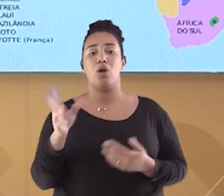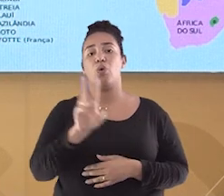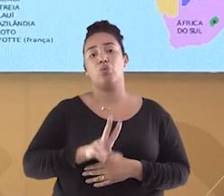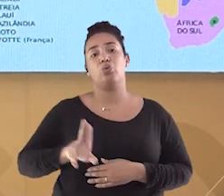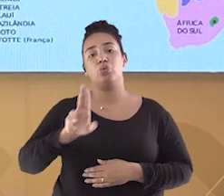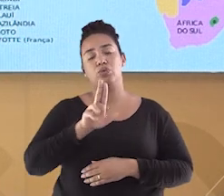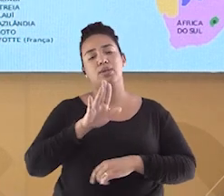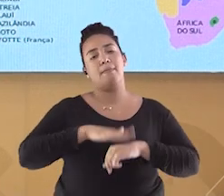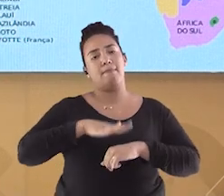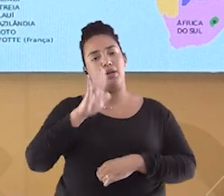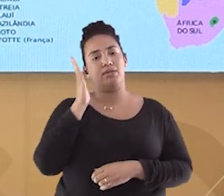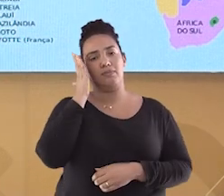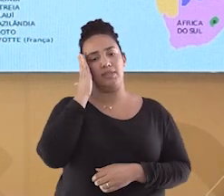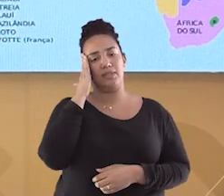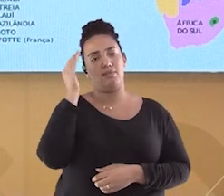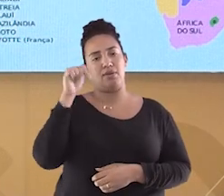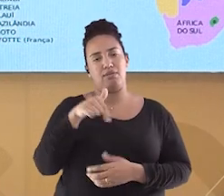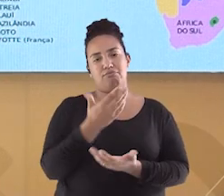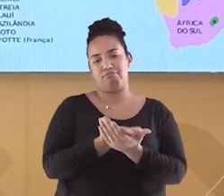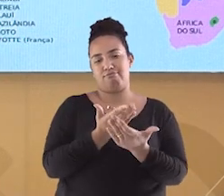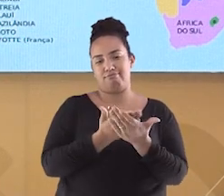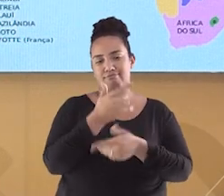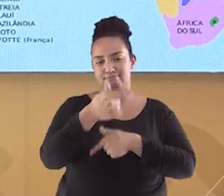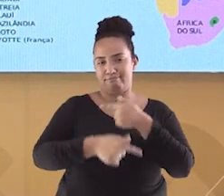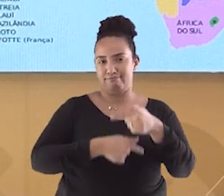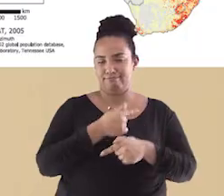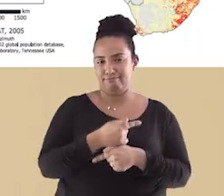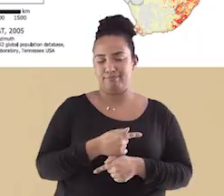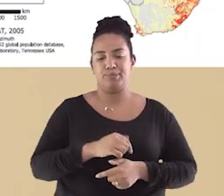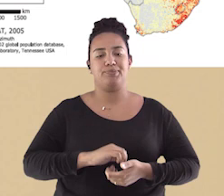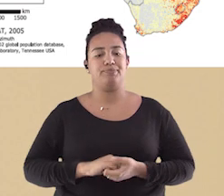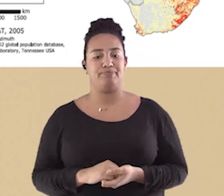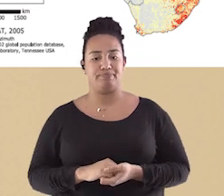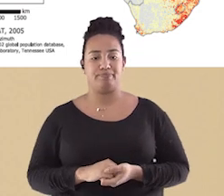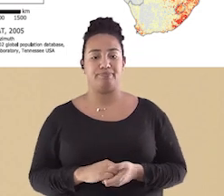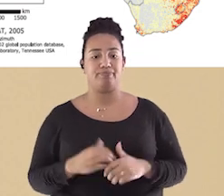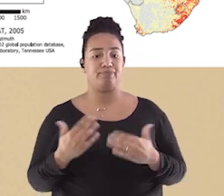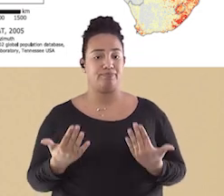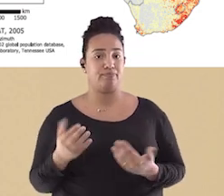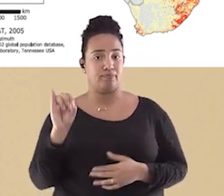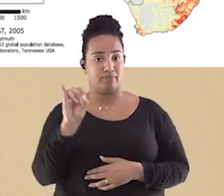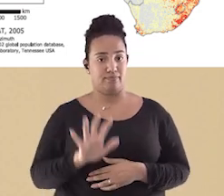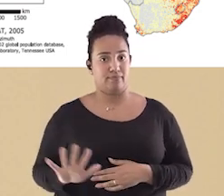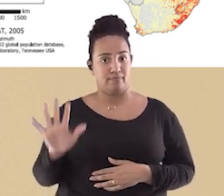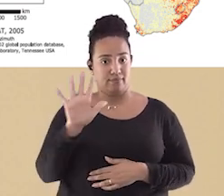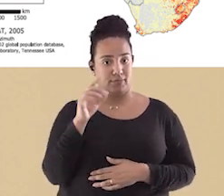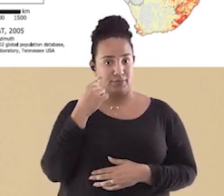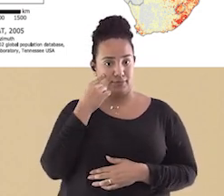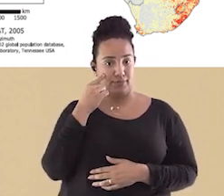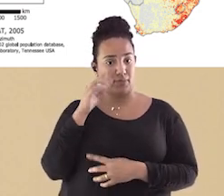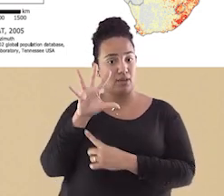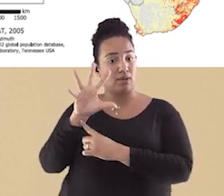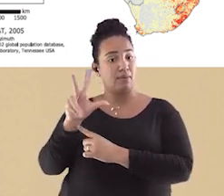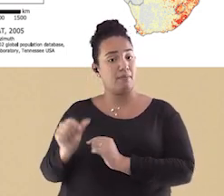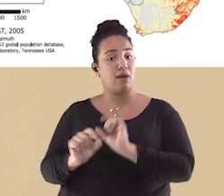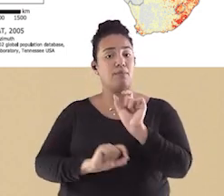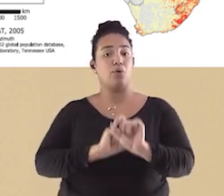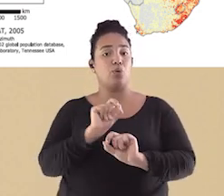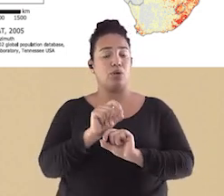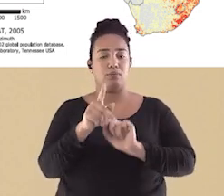nossa localização nas aulas de geografia. Esse aqui que você está vendo na tela já é um